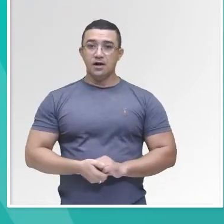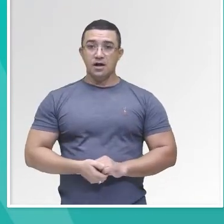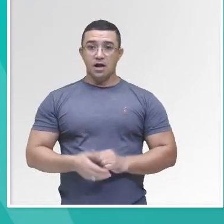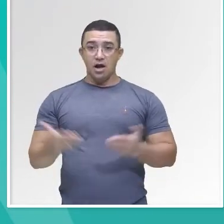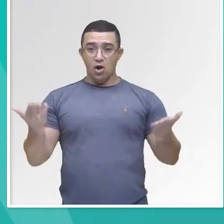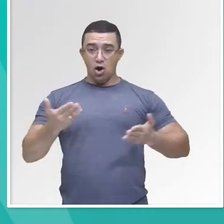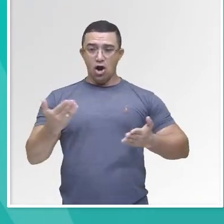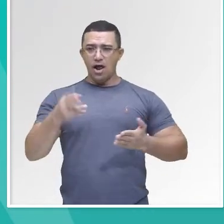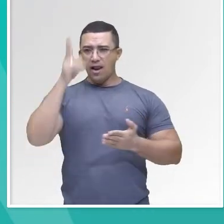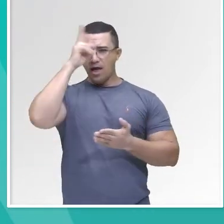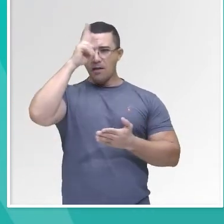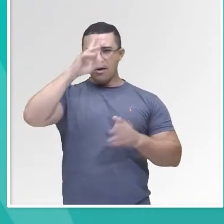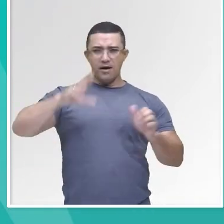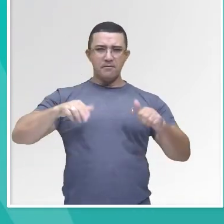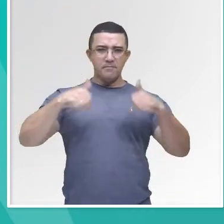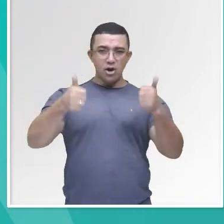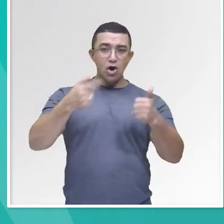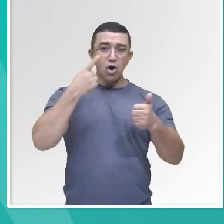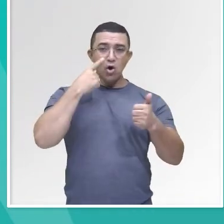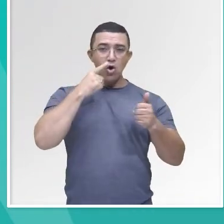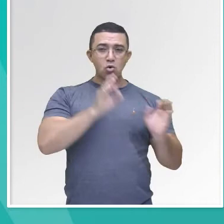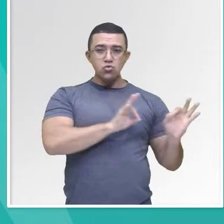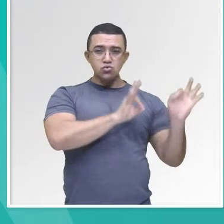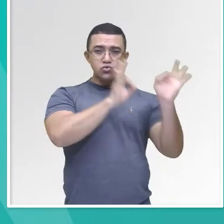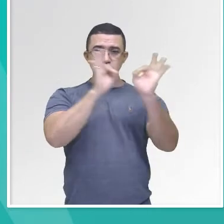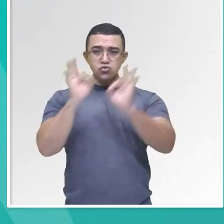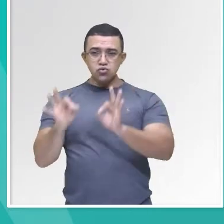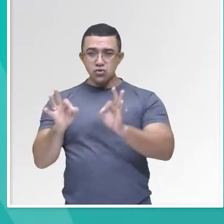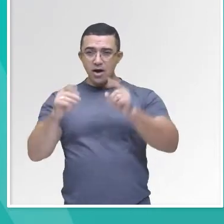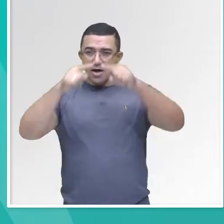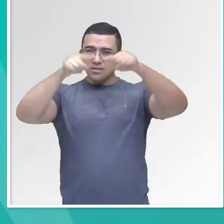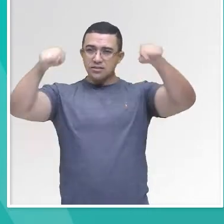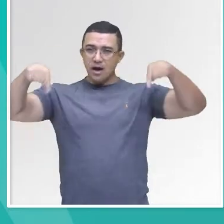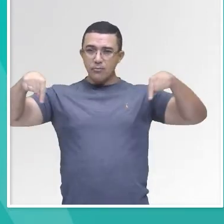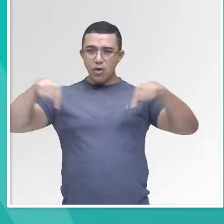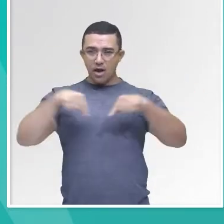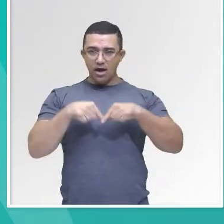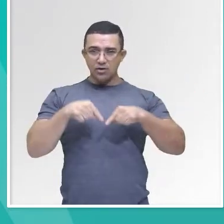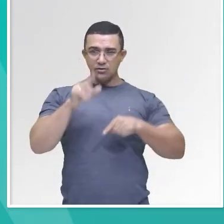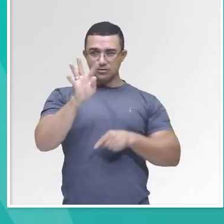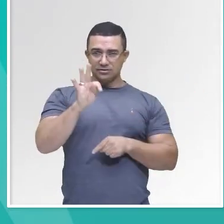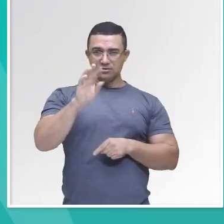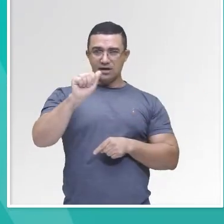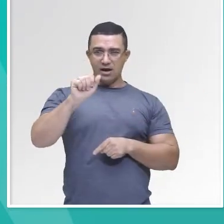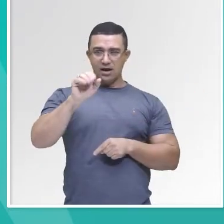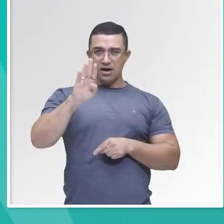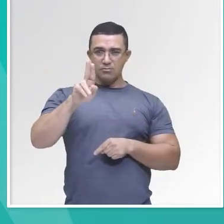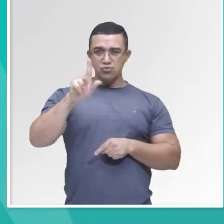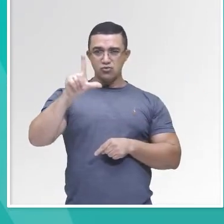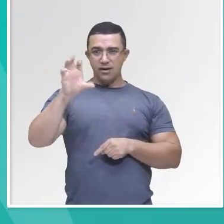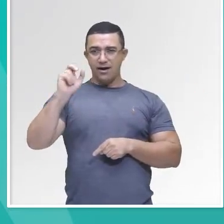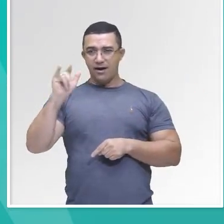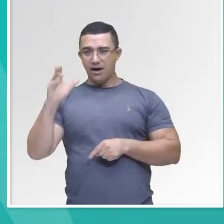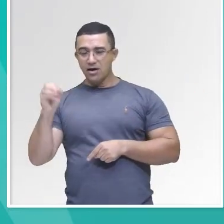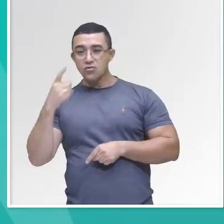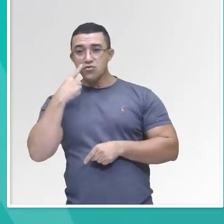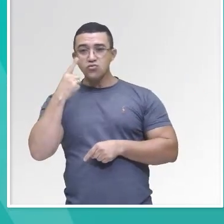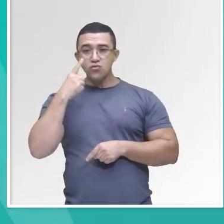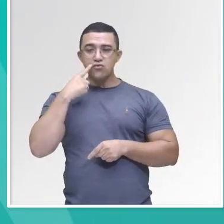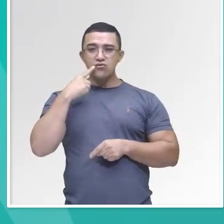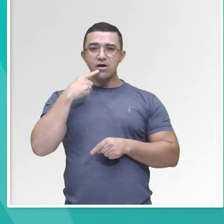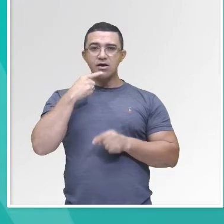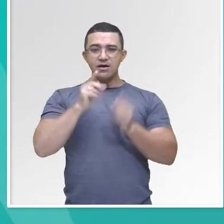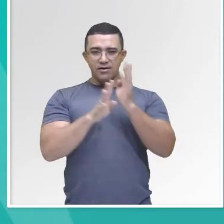do xadrez, nós vamos revisar a questão dos tabuleiros, das peças, das filas, das colunas, né,